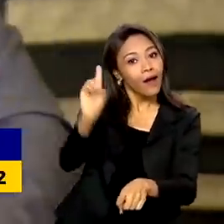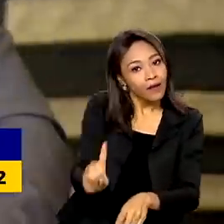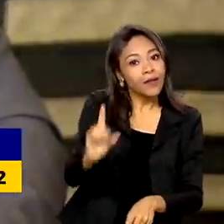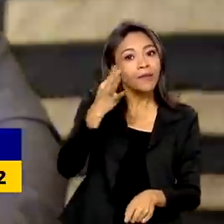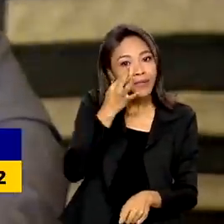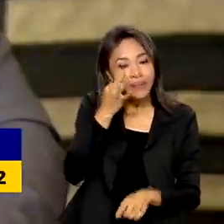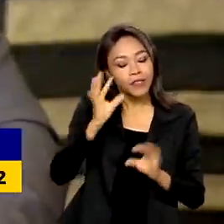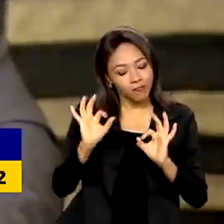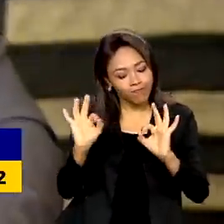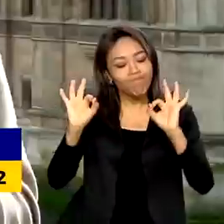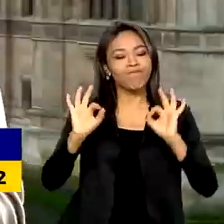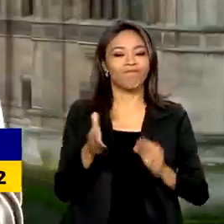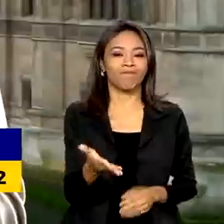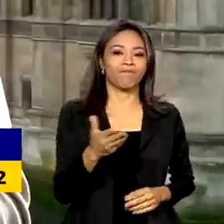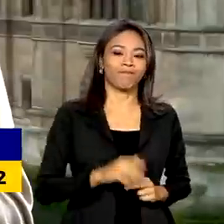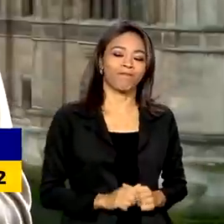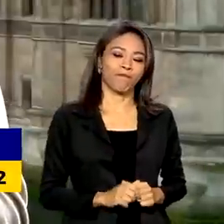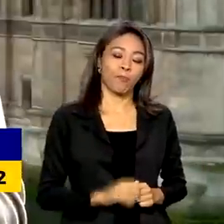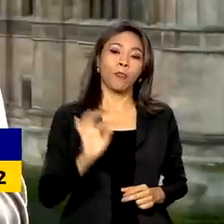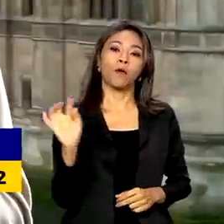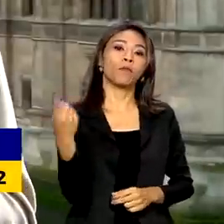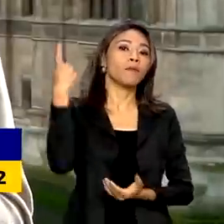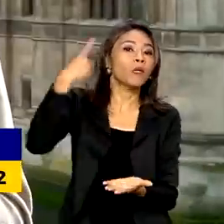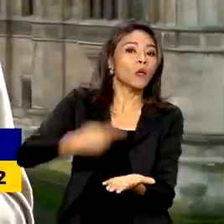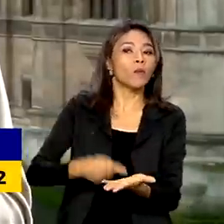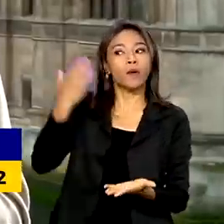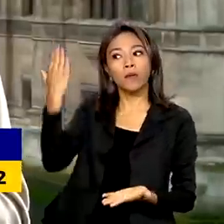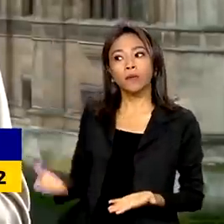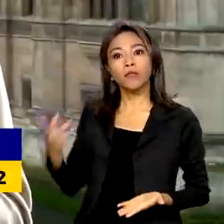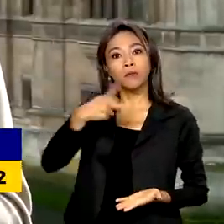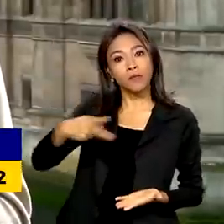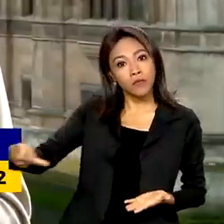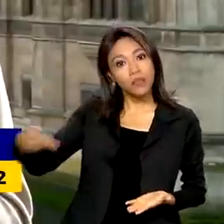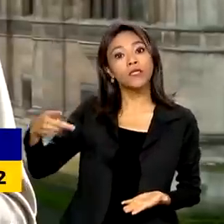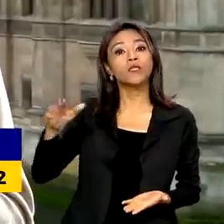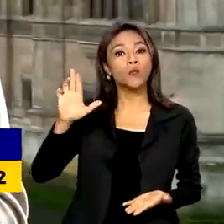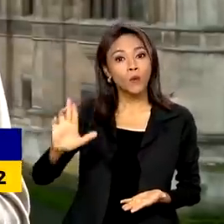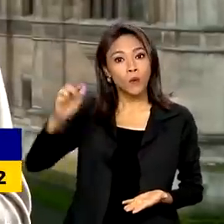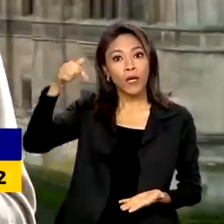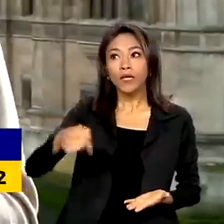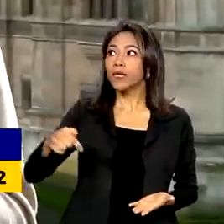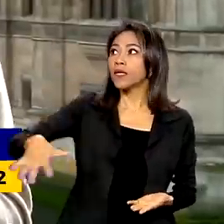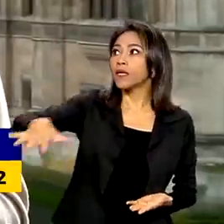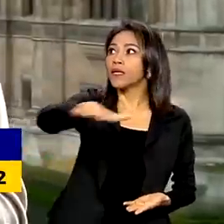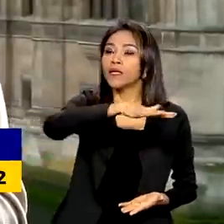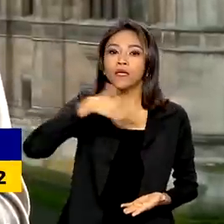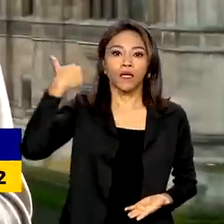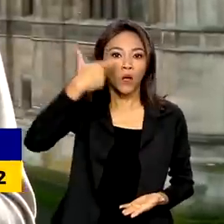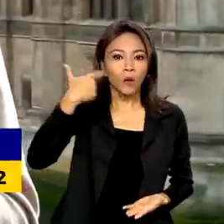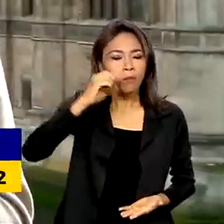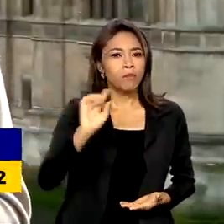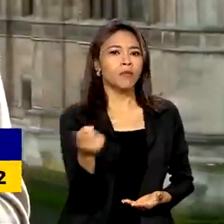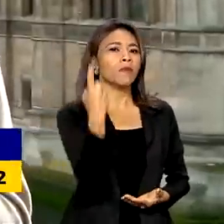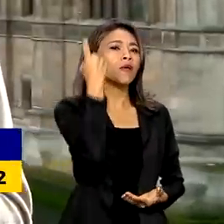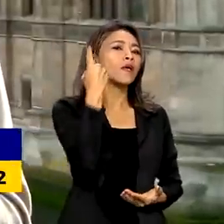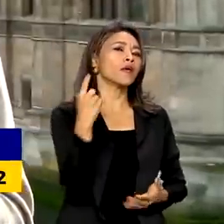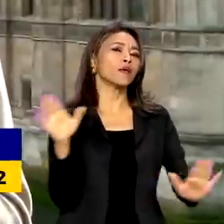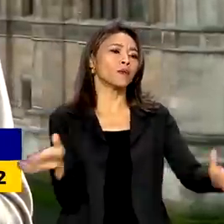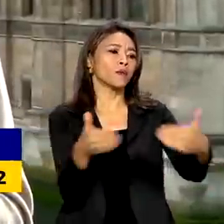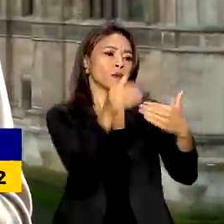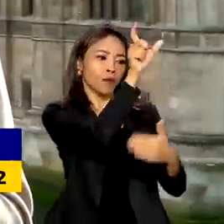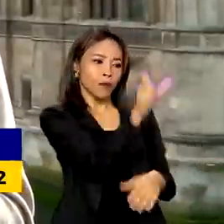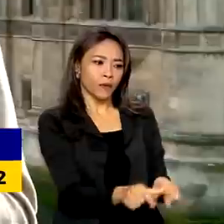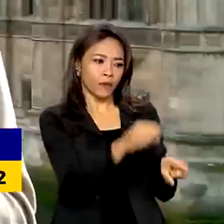que confirmaram presença. O primeiro compromisso do presidente Lula aqui em Londres vai ser uma reunião com o primeiro-ministro britânico,